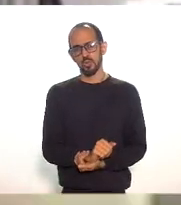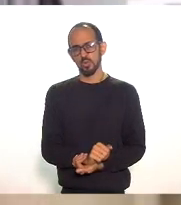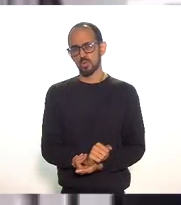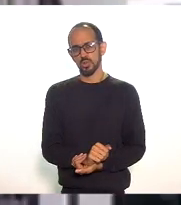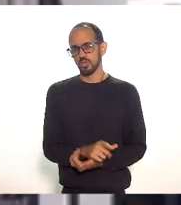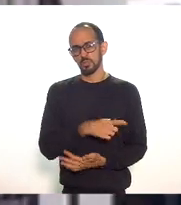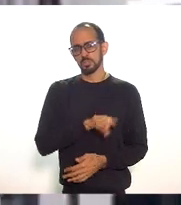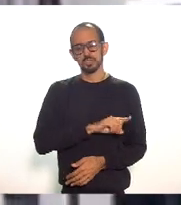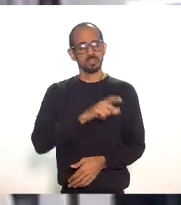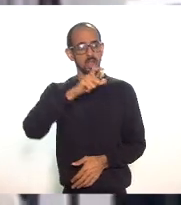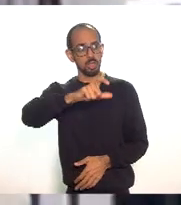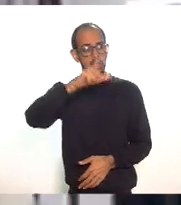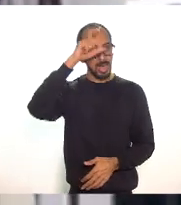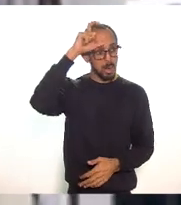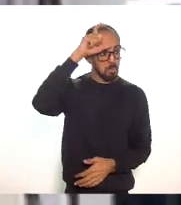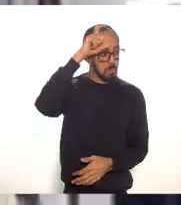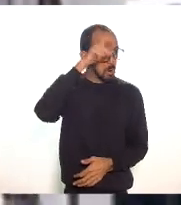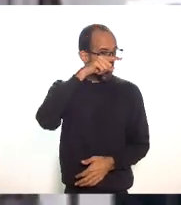demonizar